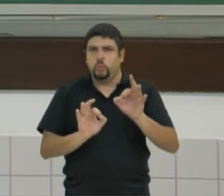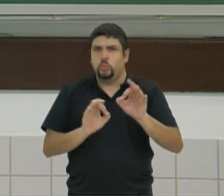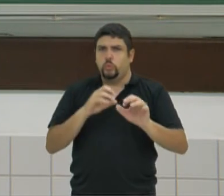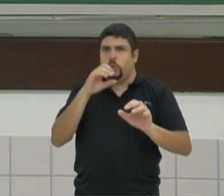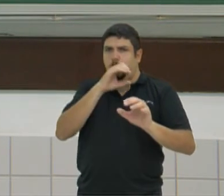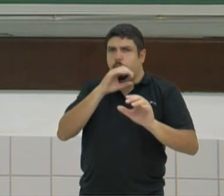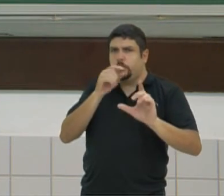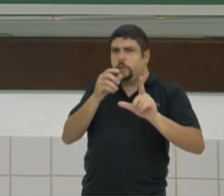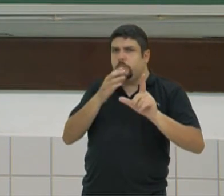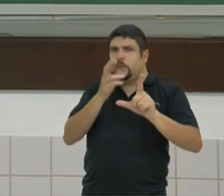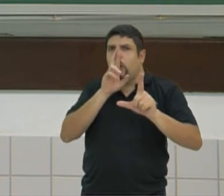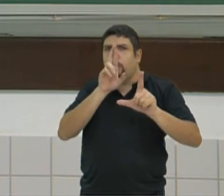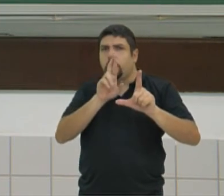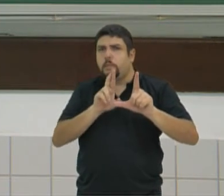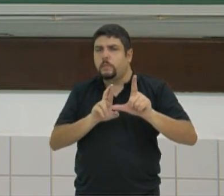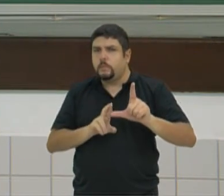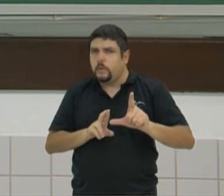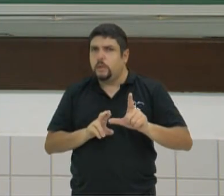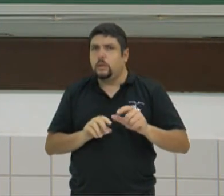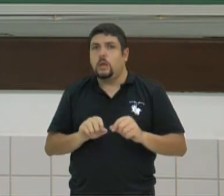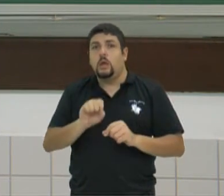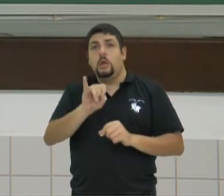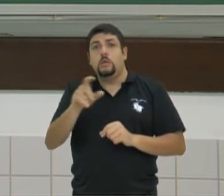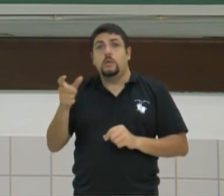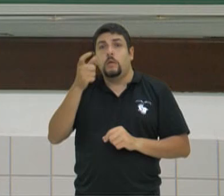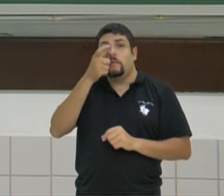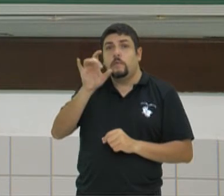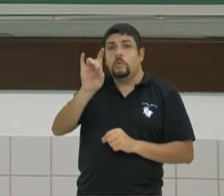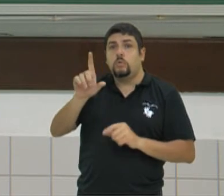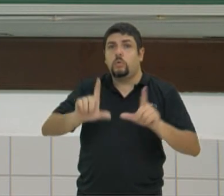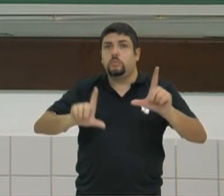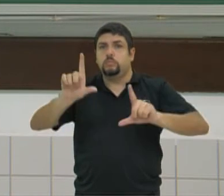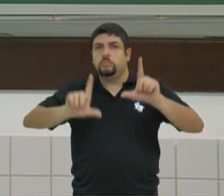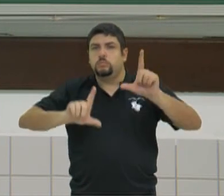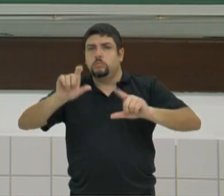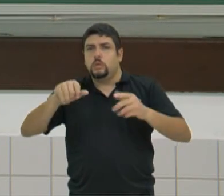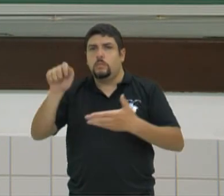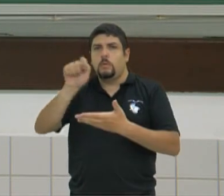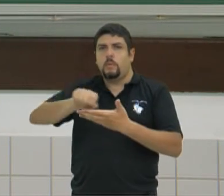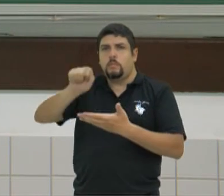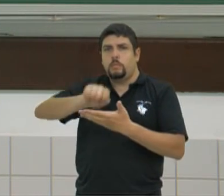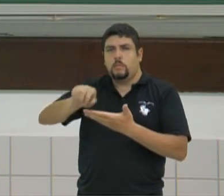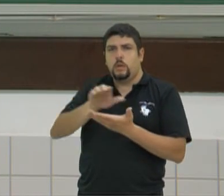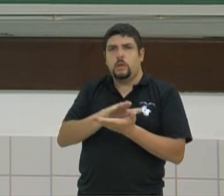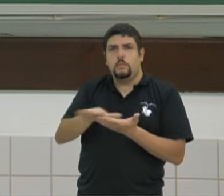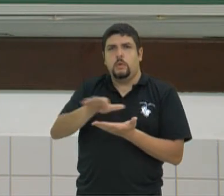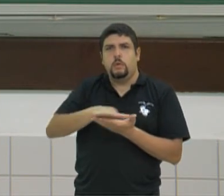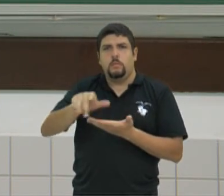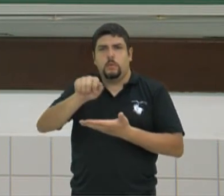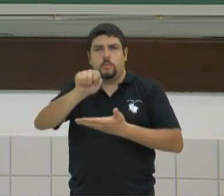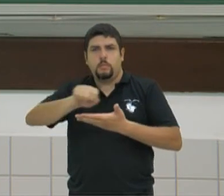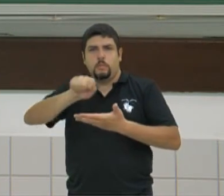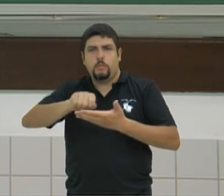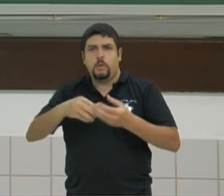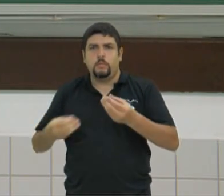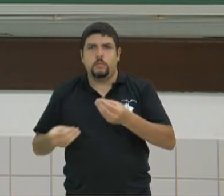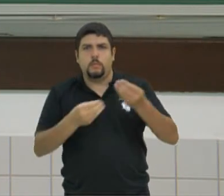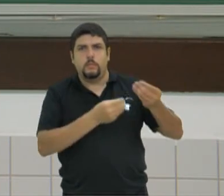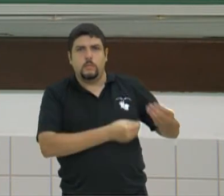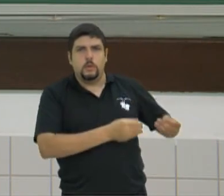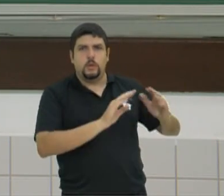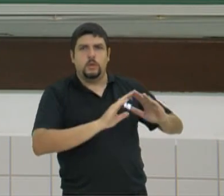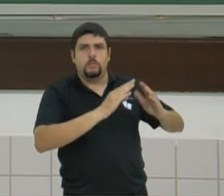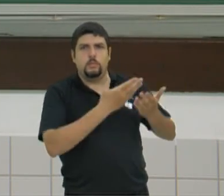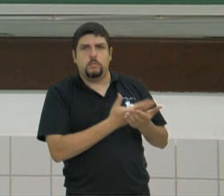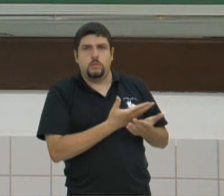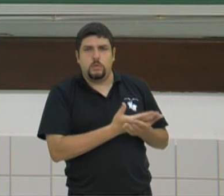atividades completas. Quem está só acompanhando a gente pela televisão e está fazendo as atividades impressas, as trilhas lá, para levar para a escola, leva no